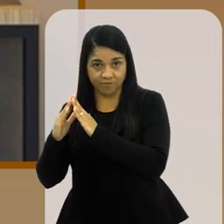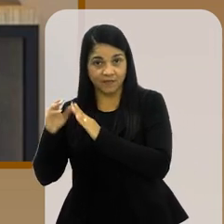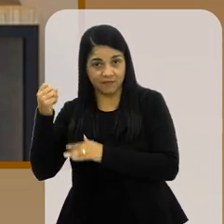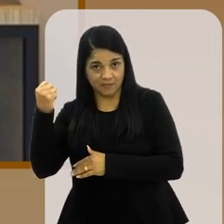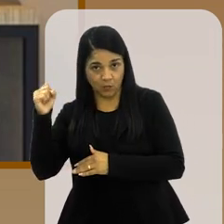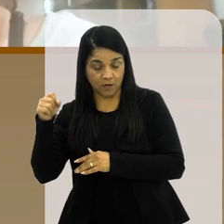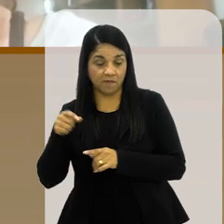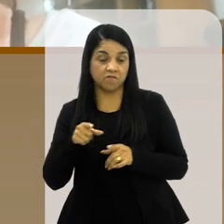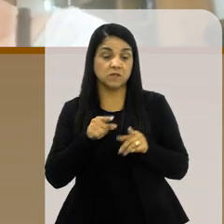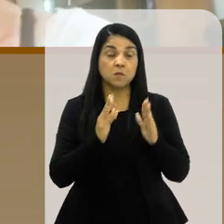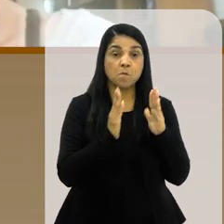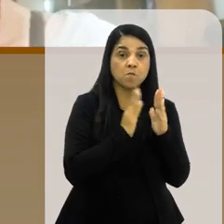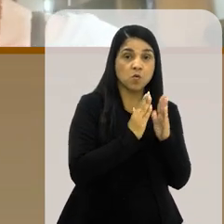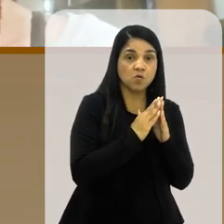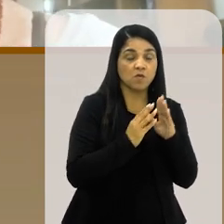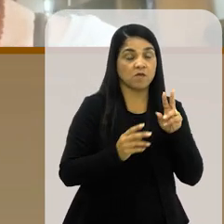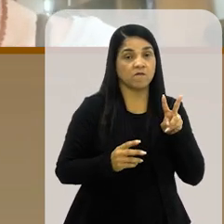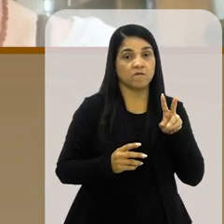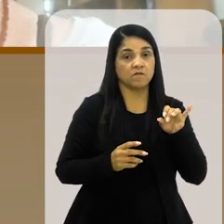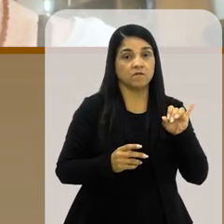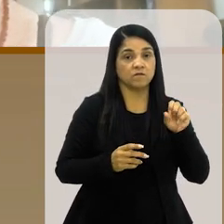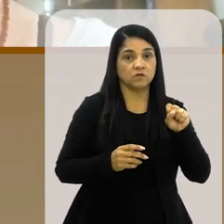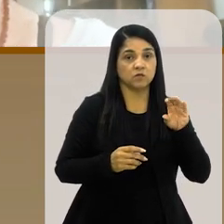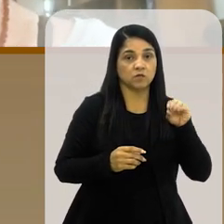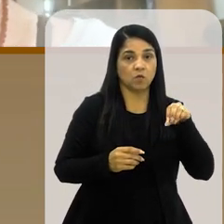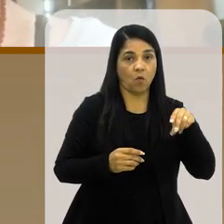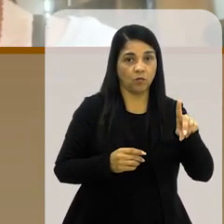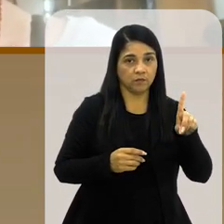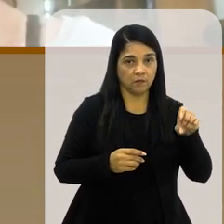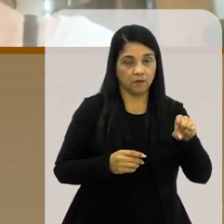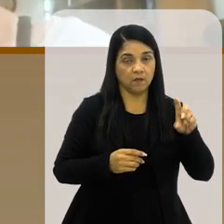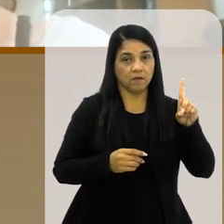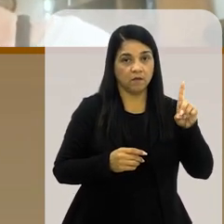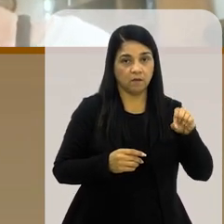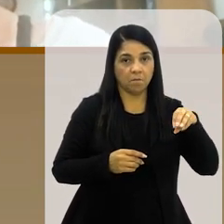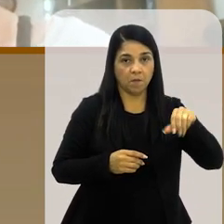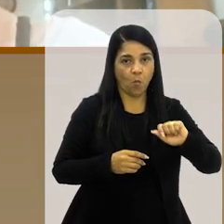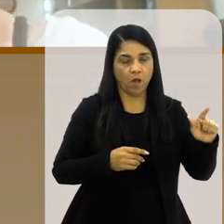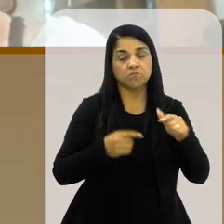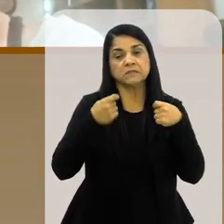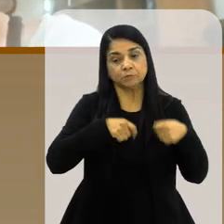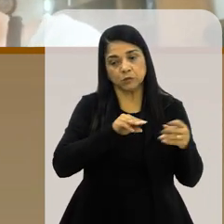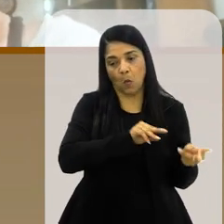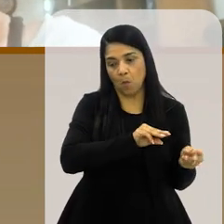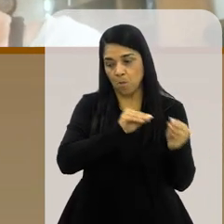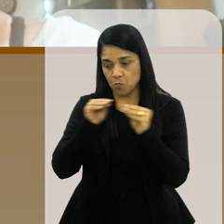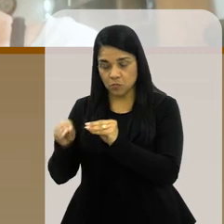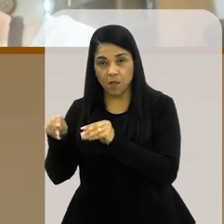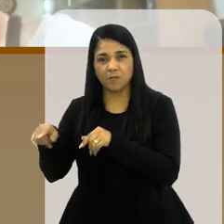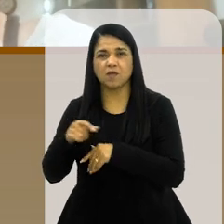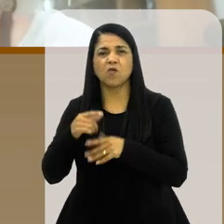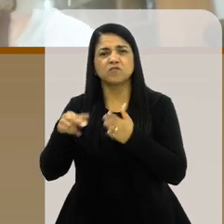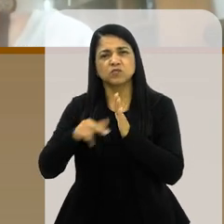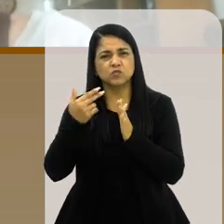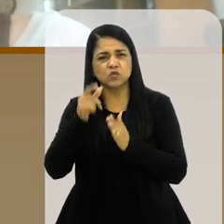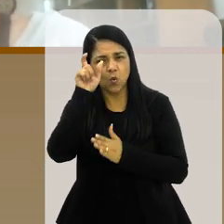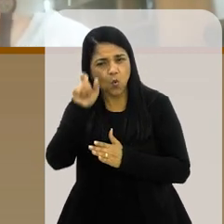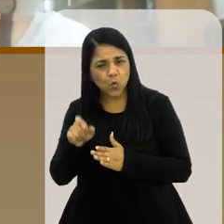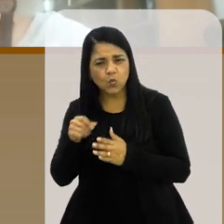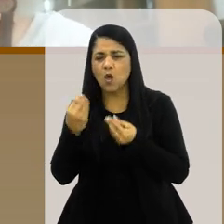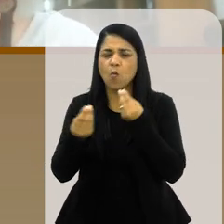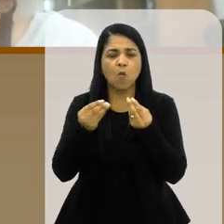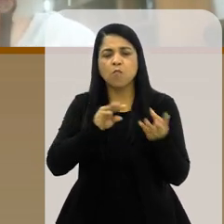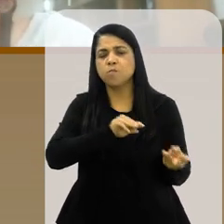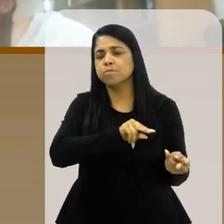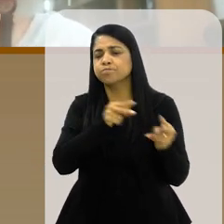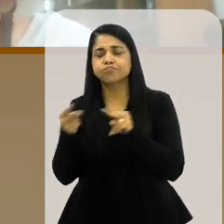Visconde de Mauá, mas acabou se mudando também no período em que precisou fazer uma cirurgia na coluna. Como é que foi essa